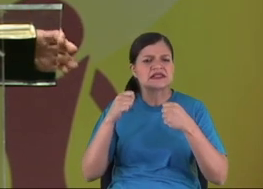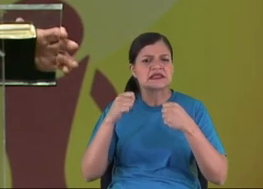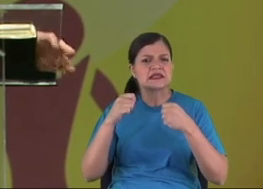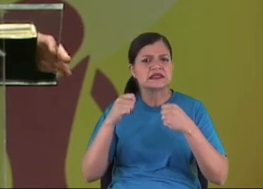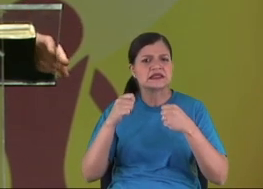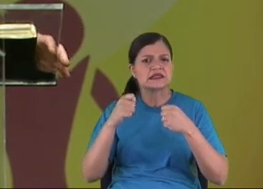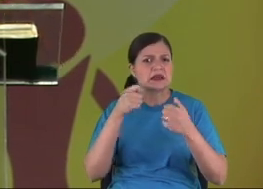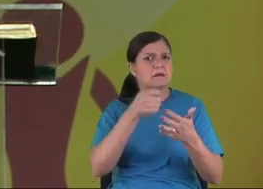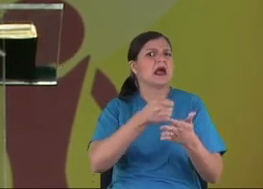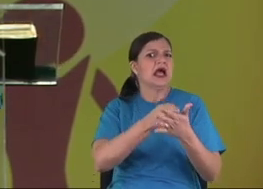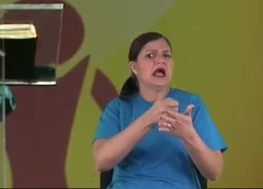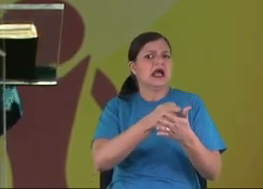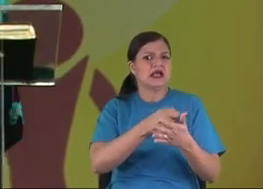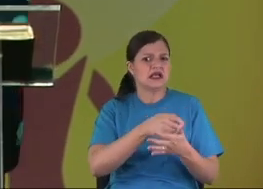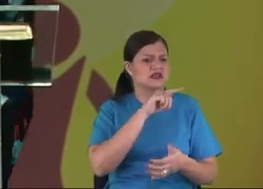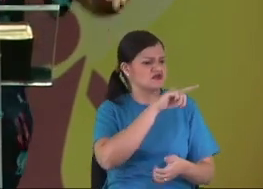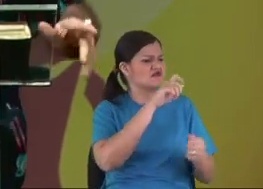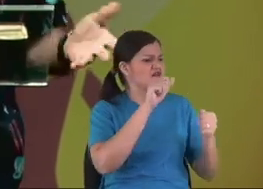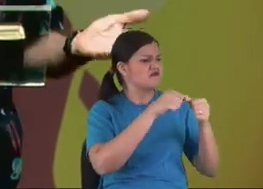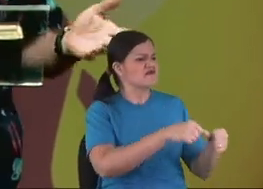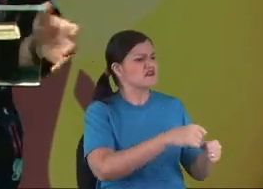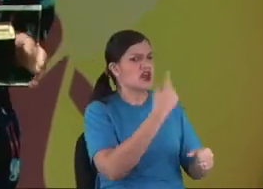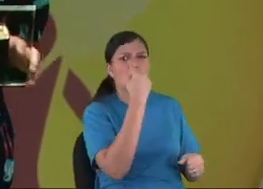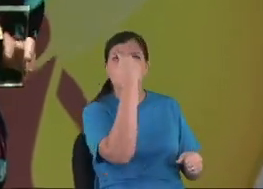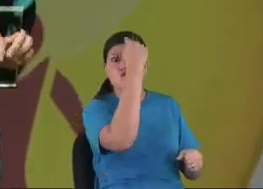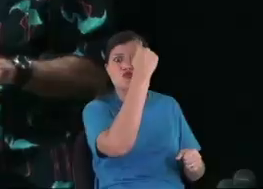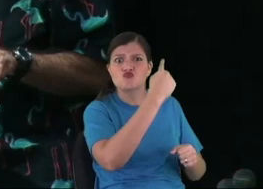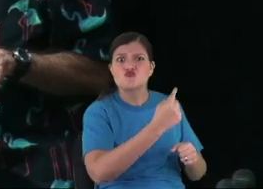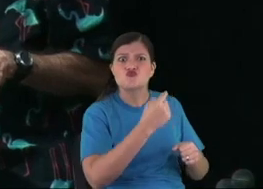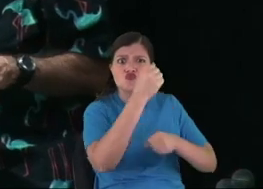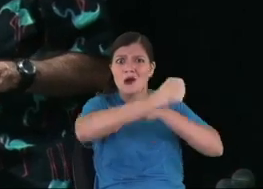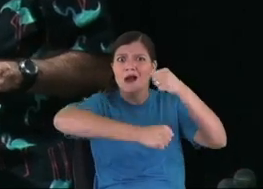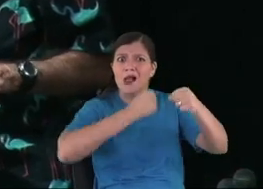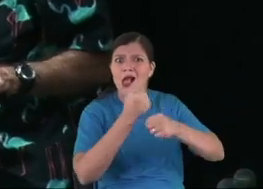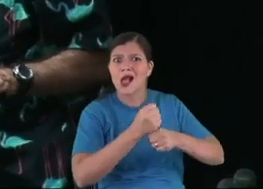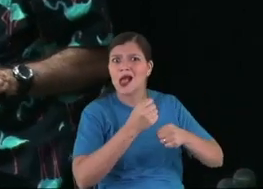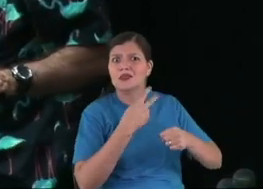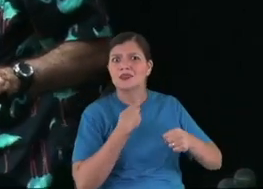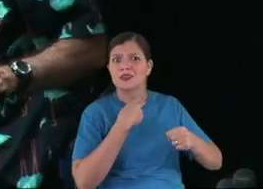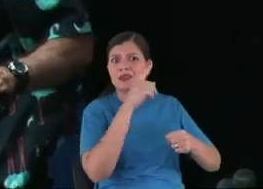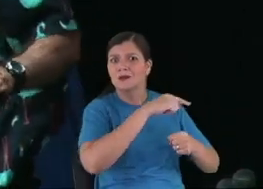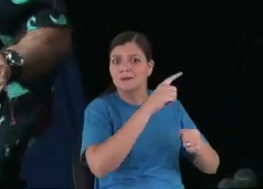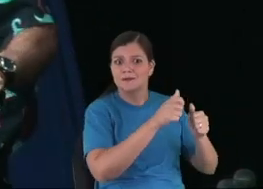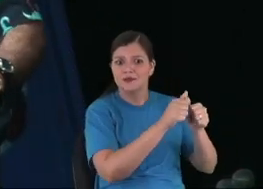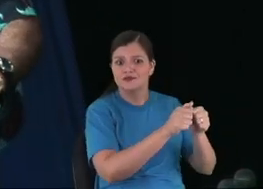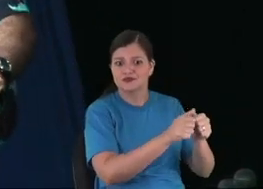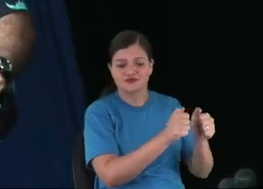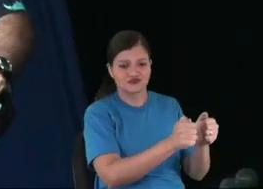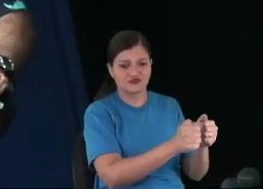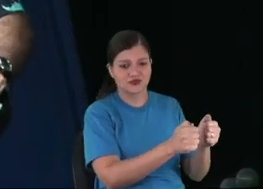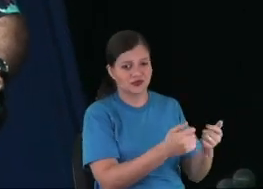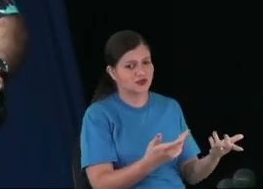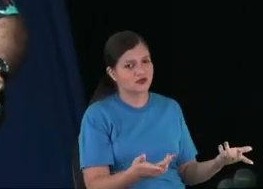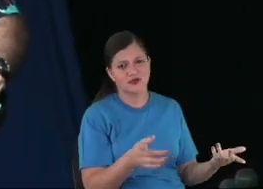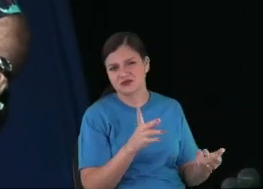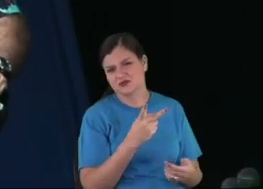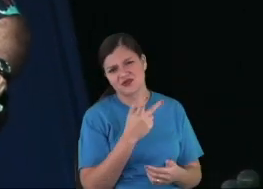O filho, vai ficar um ano sem jogo. Aí tá doido, é. Aí você está matando um mosquito com um canhão. Né?